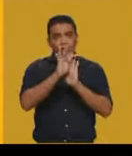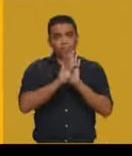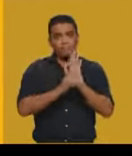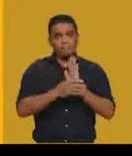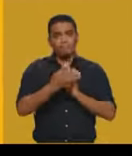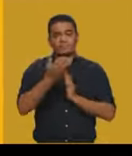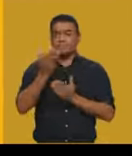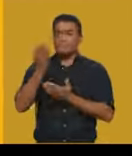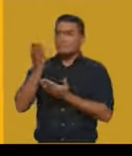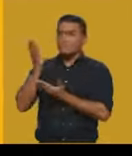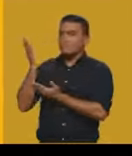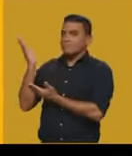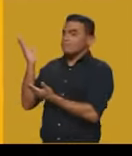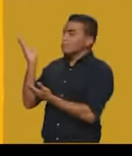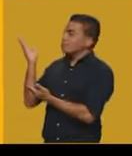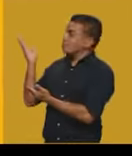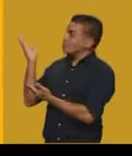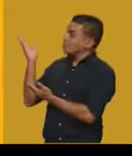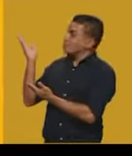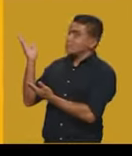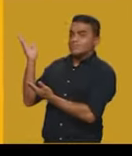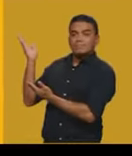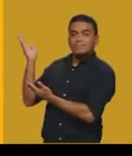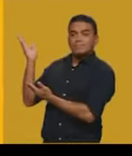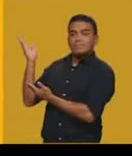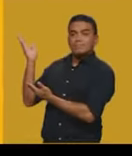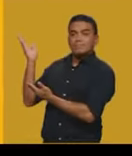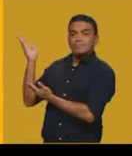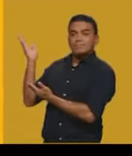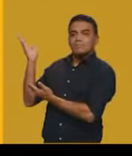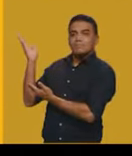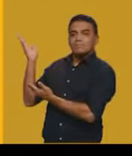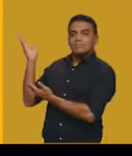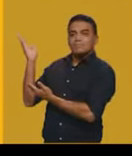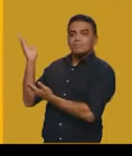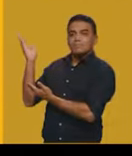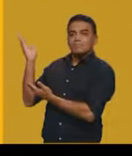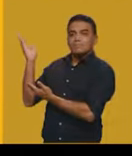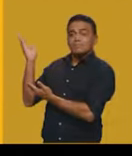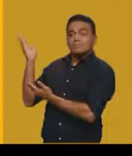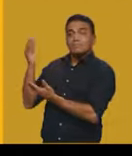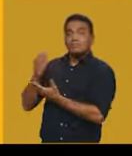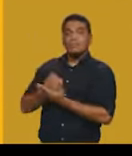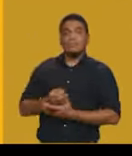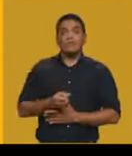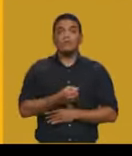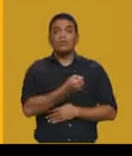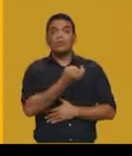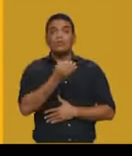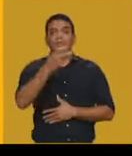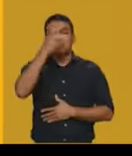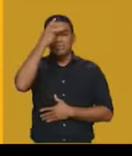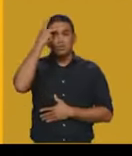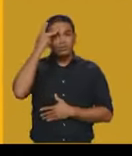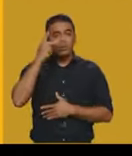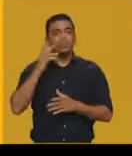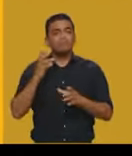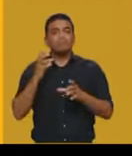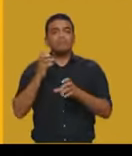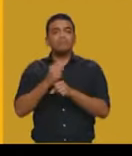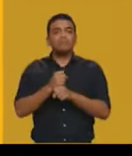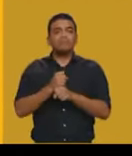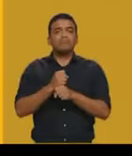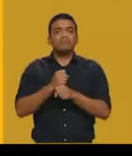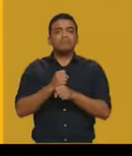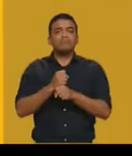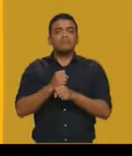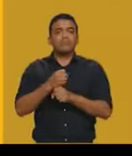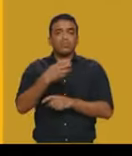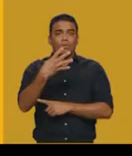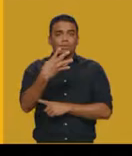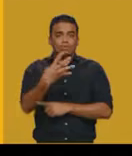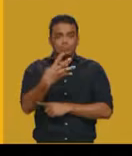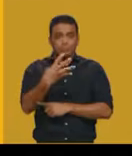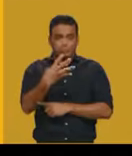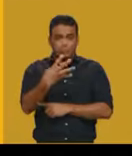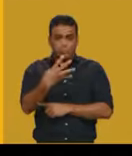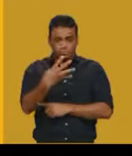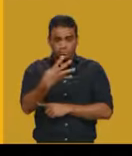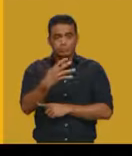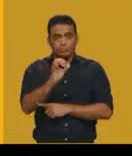sobre n menos p fatorial, você vai lá. Quantas pessoas nós temos? Um total de 4,